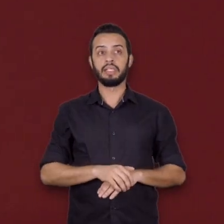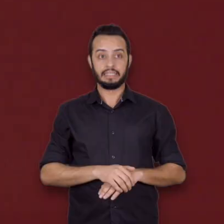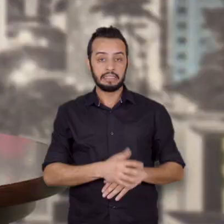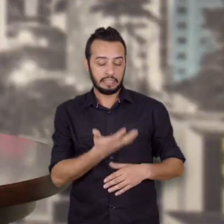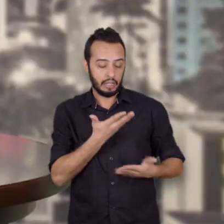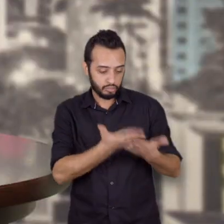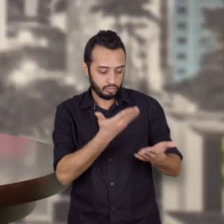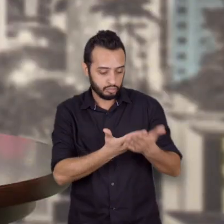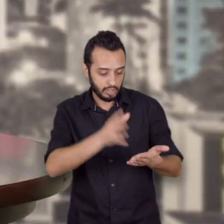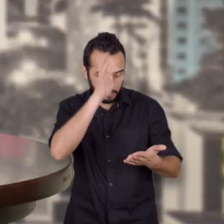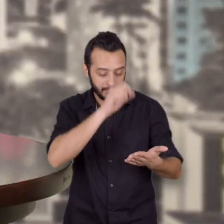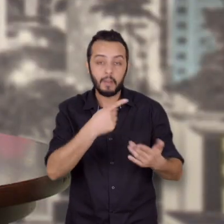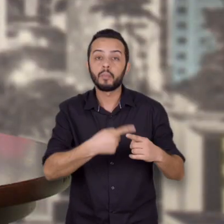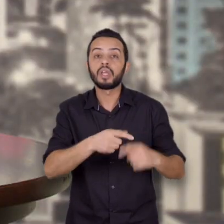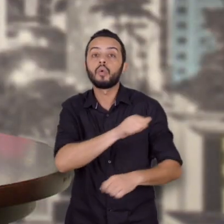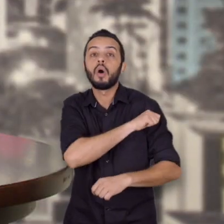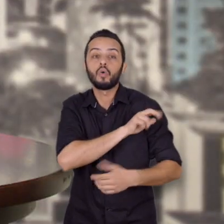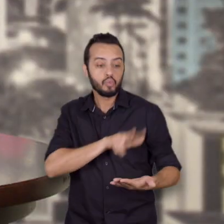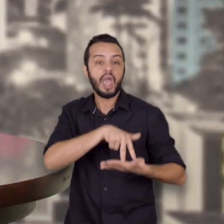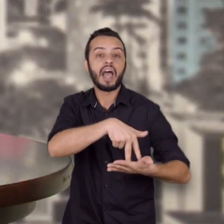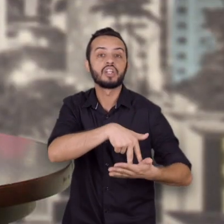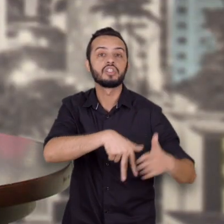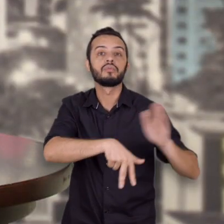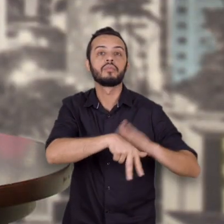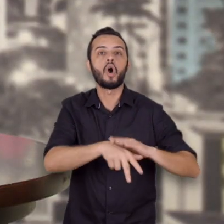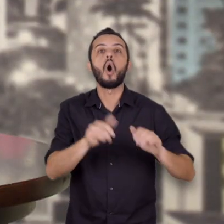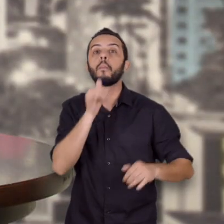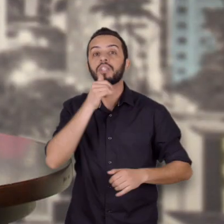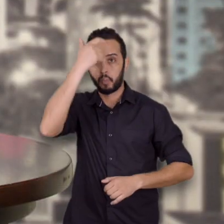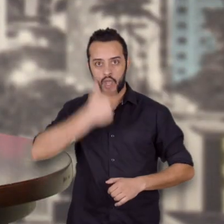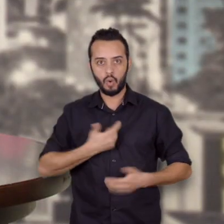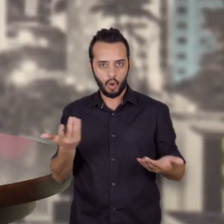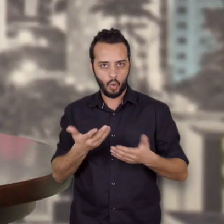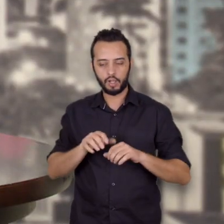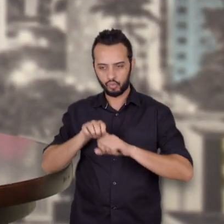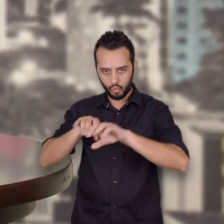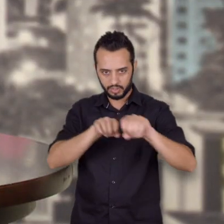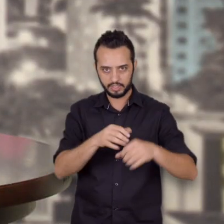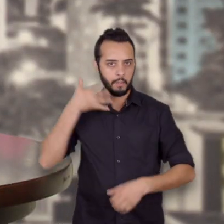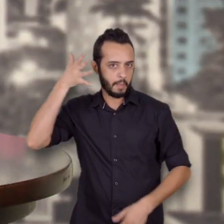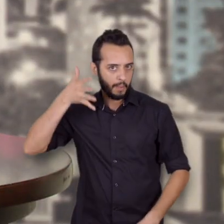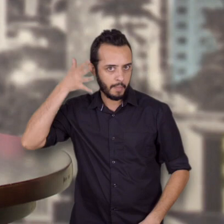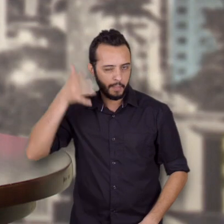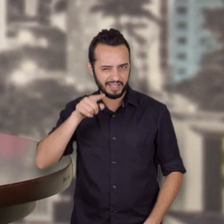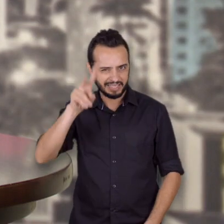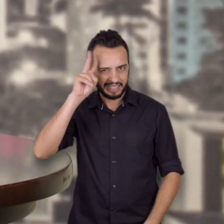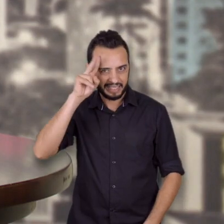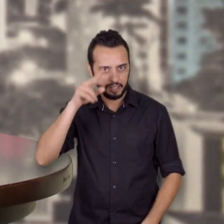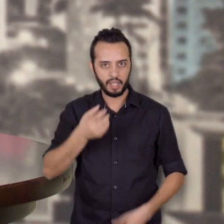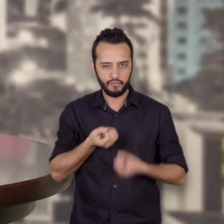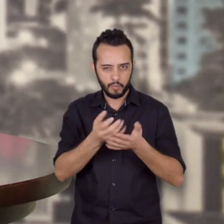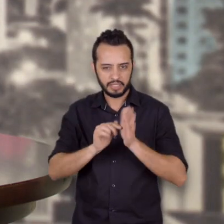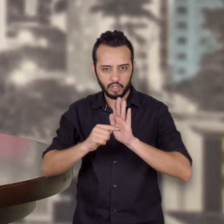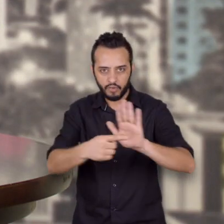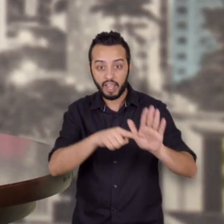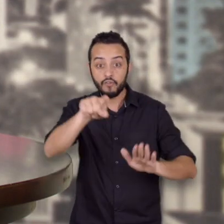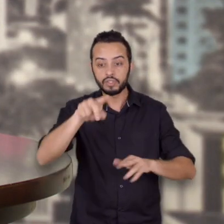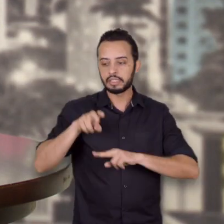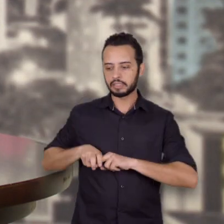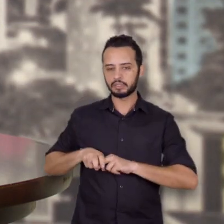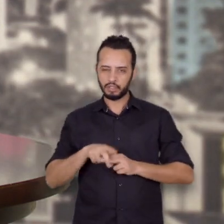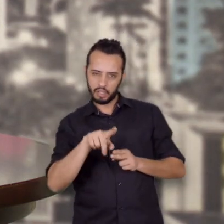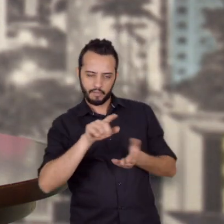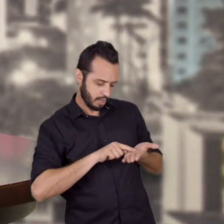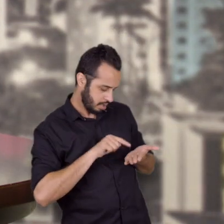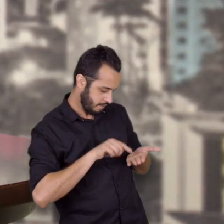tentar fazer o que ele quiser. Por que que o aluno é ativo? Porque enquanto eu estou falando, vocês vão consultar e vão dizer, sabe aquele índice que você falou? Não é isso não. Vocês